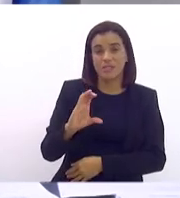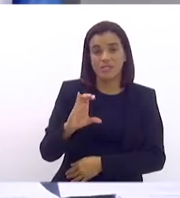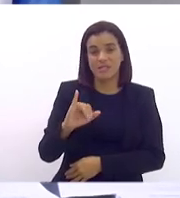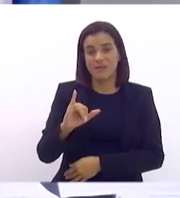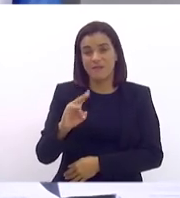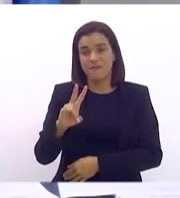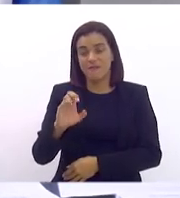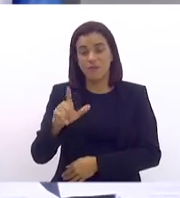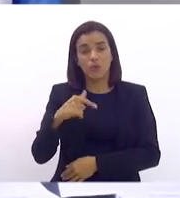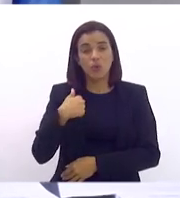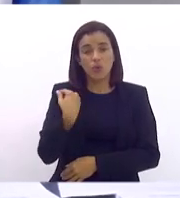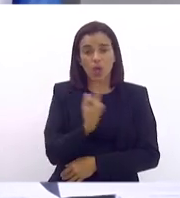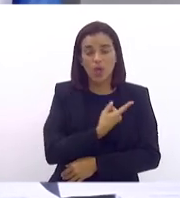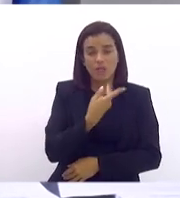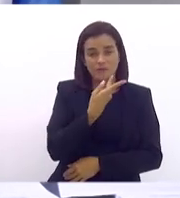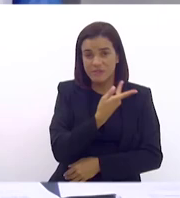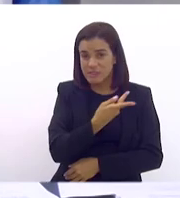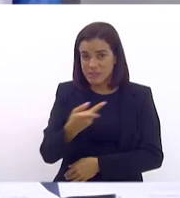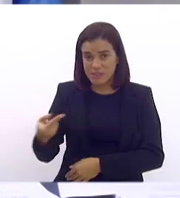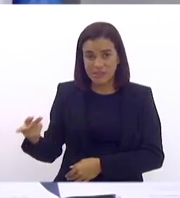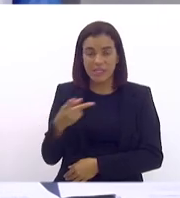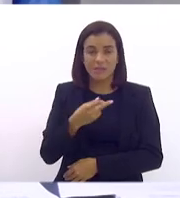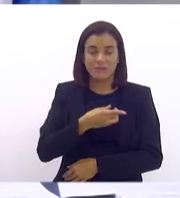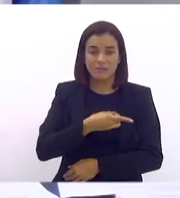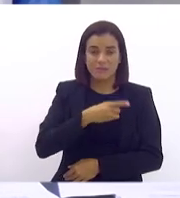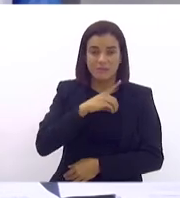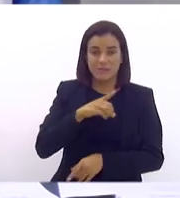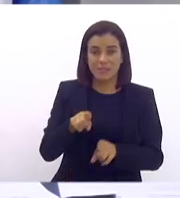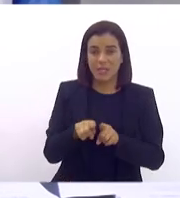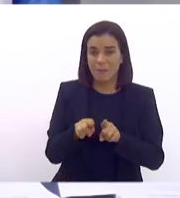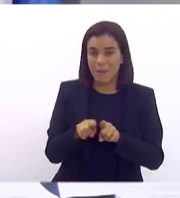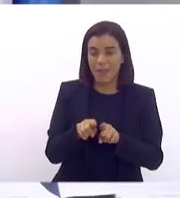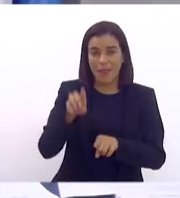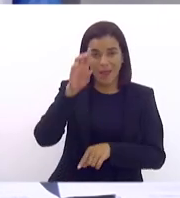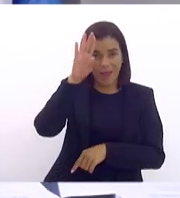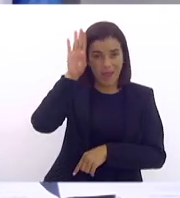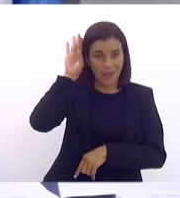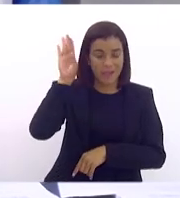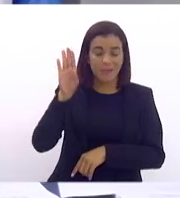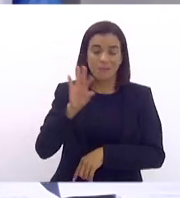fizemos visita à delegacia, fizemos ida à Cadepol e também